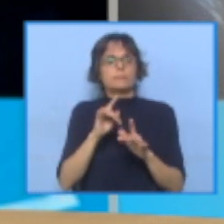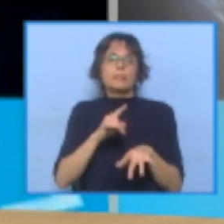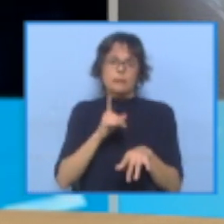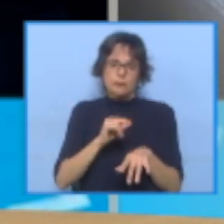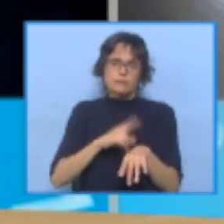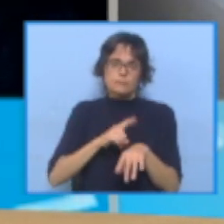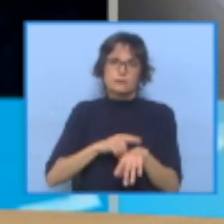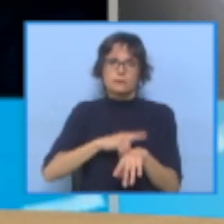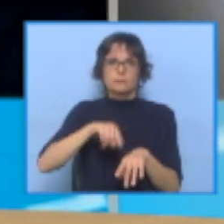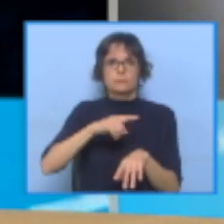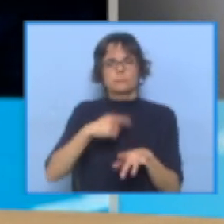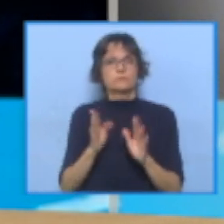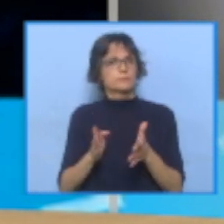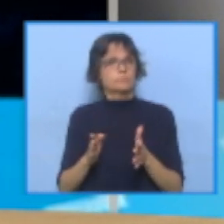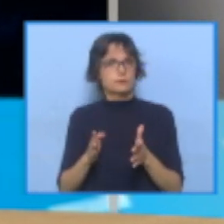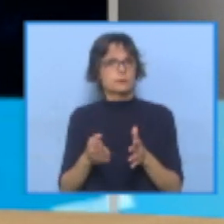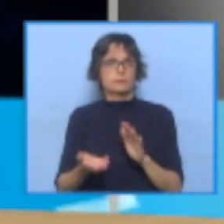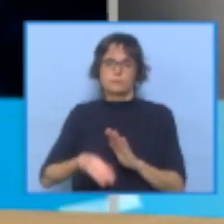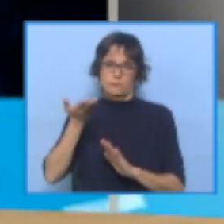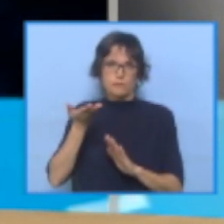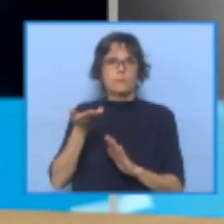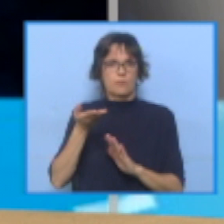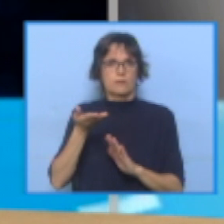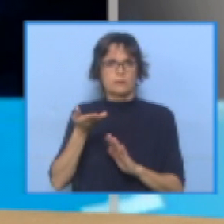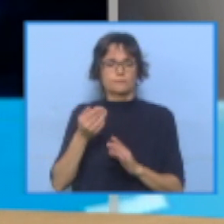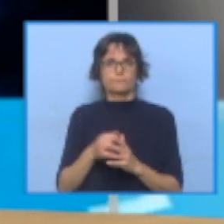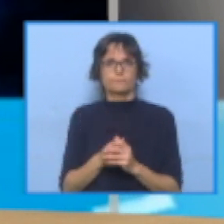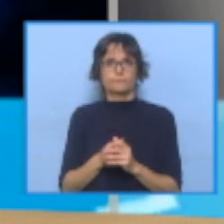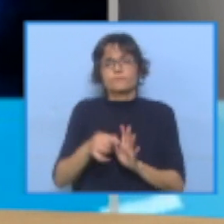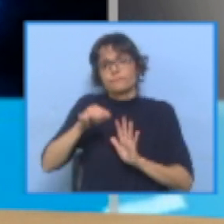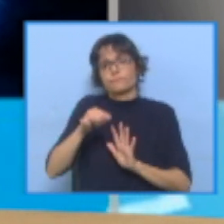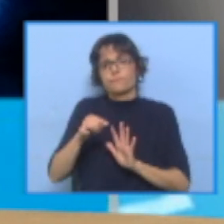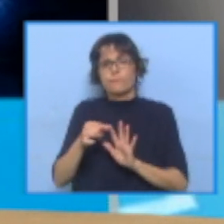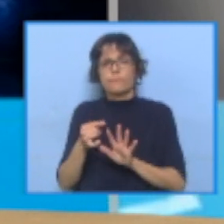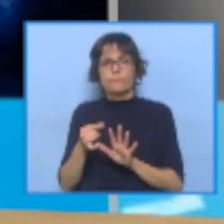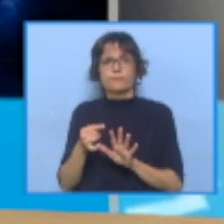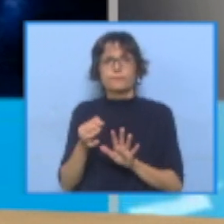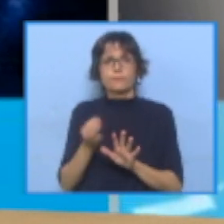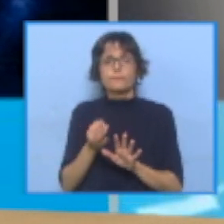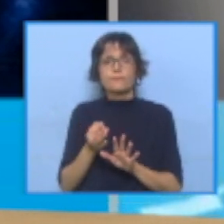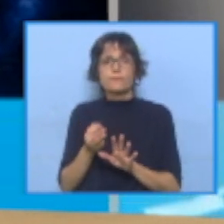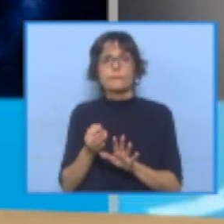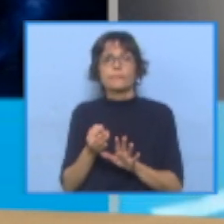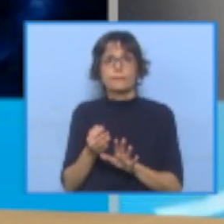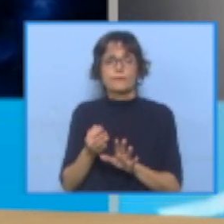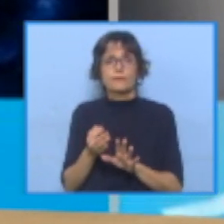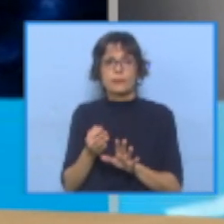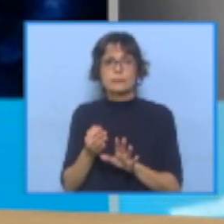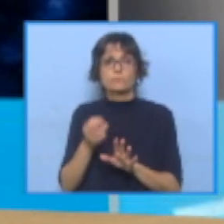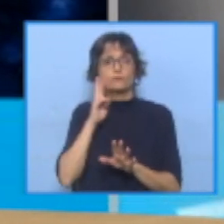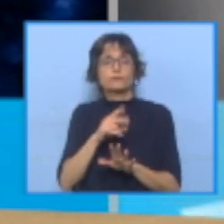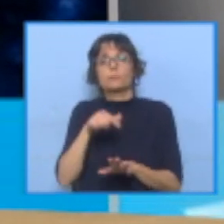mais flexibilidade. E isso apanha os trabalhadores numa outra fase do percurso. Ou seja, numa fase em que as